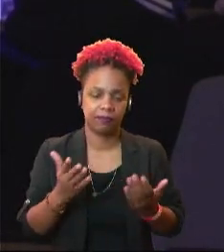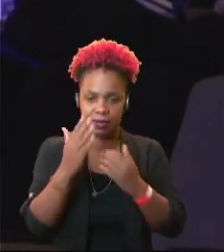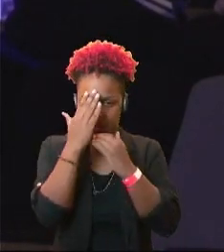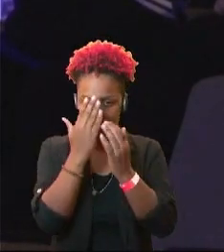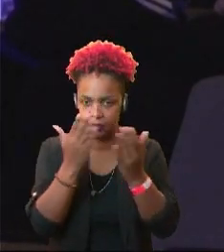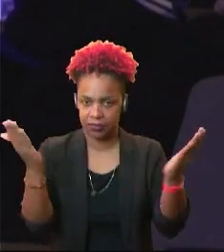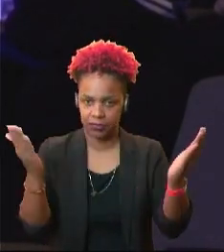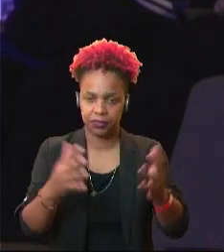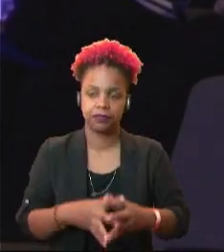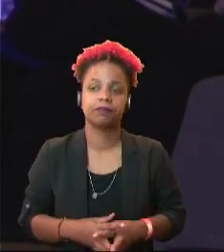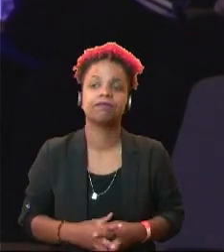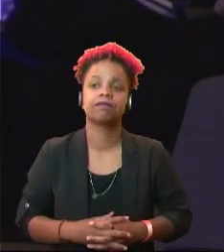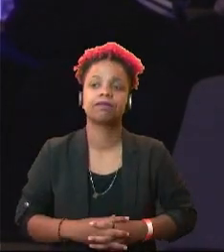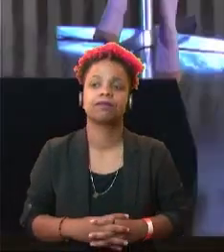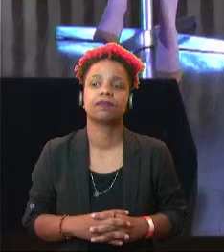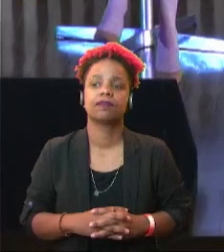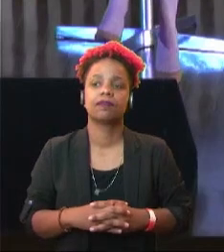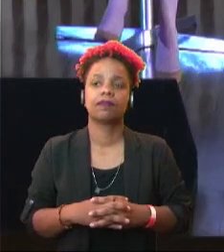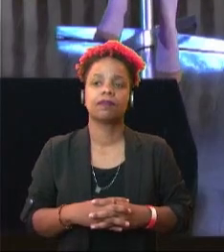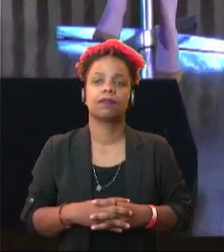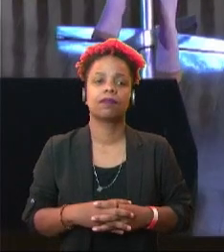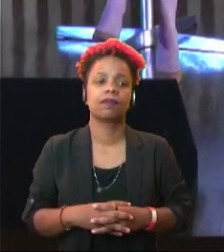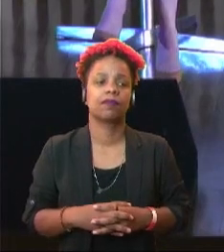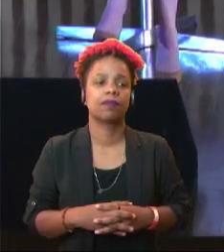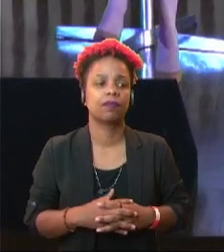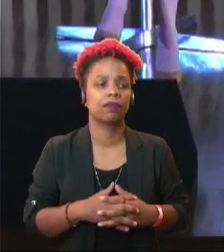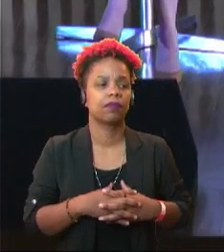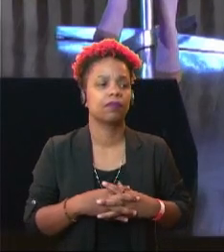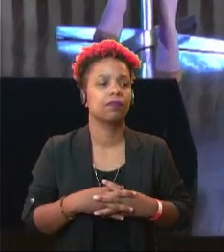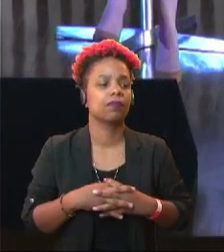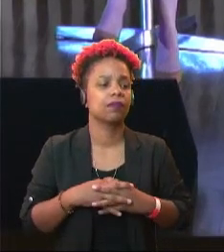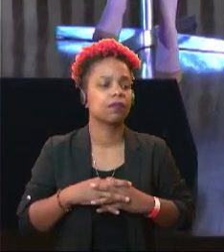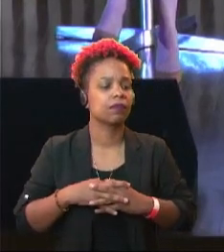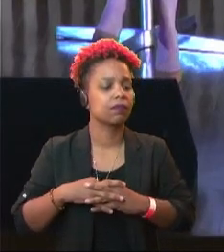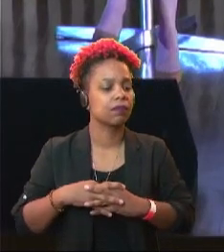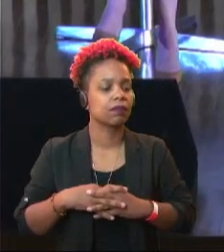Obrigado. Obrigado. Vamos colher mais umas duas perguntas aqui, por favor.